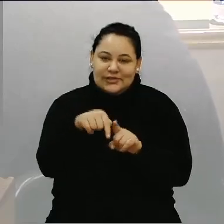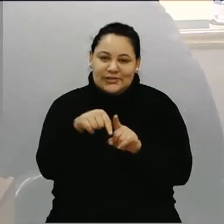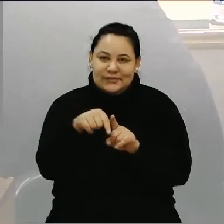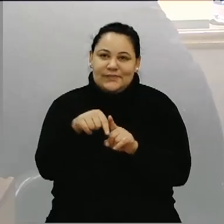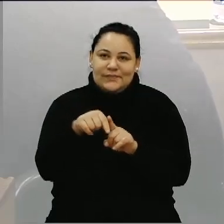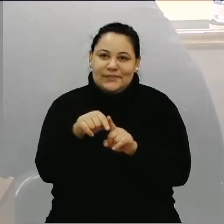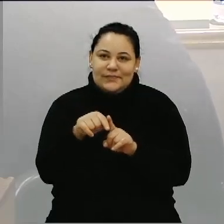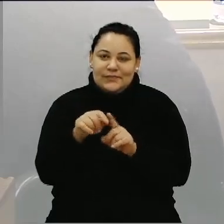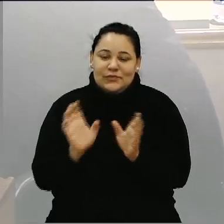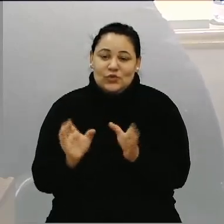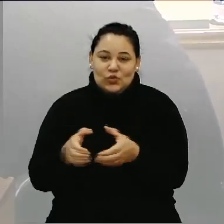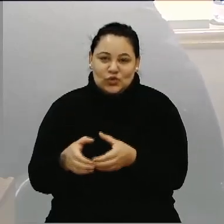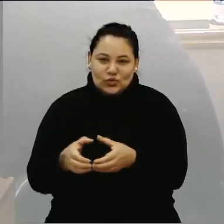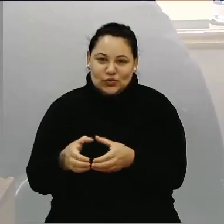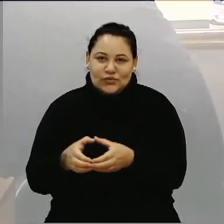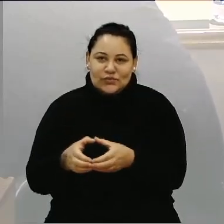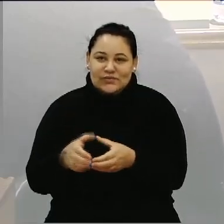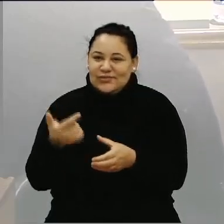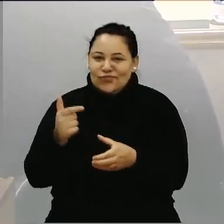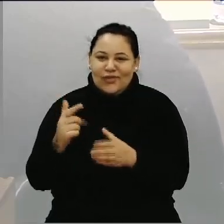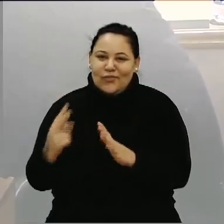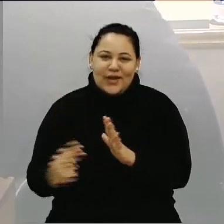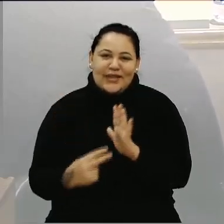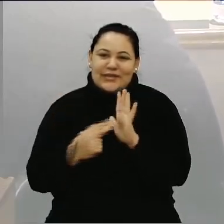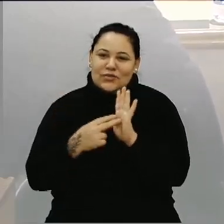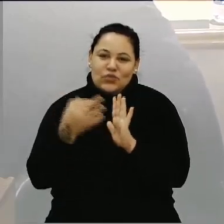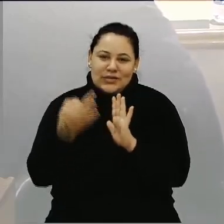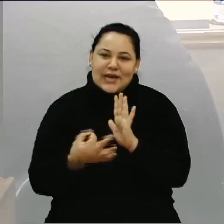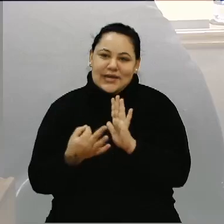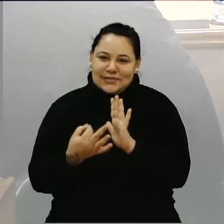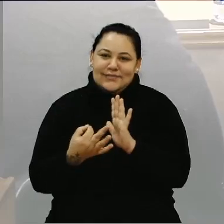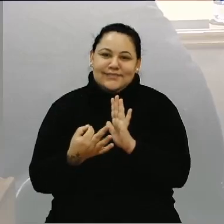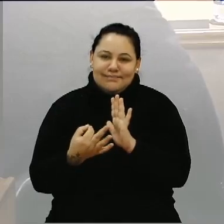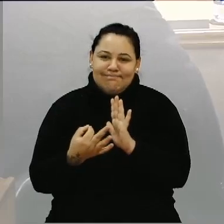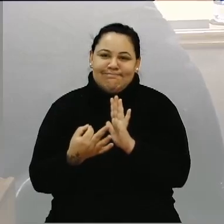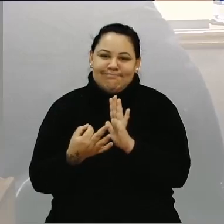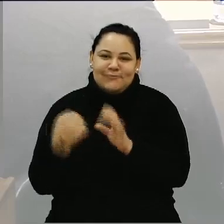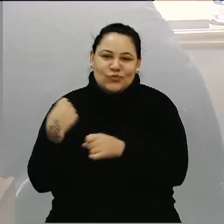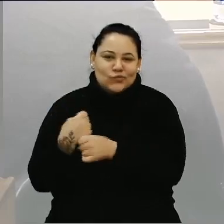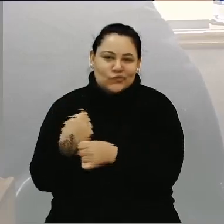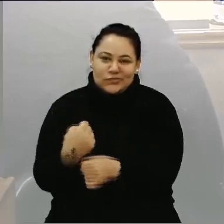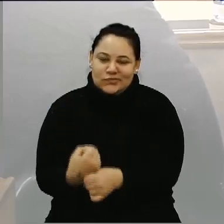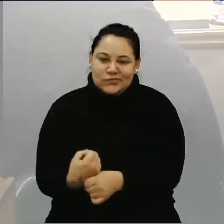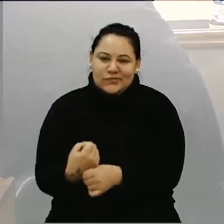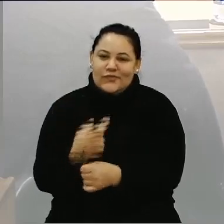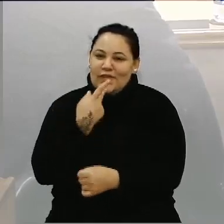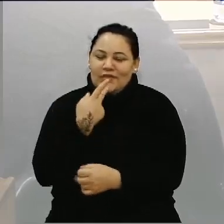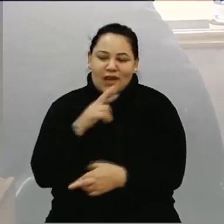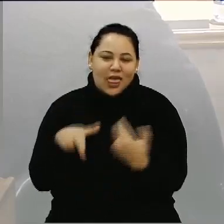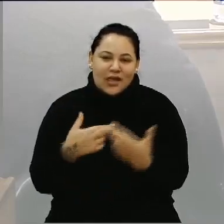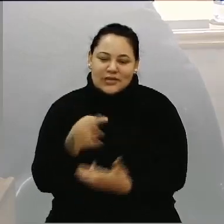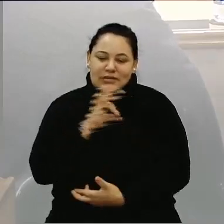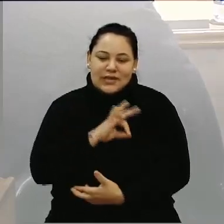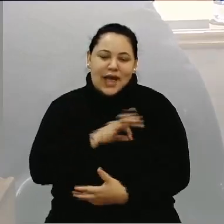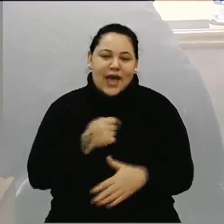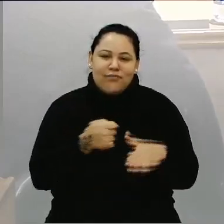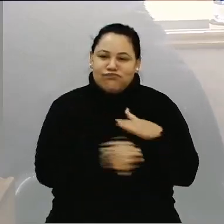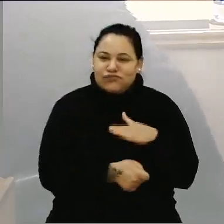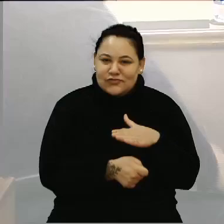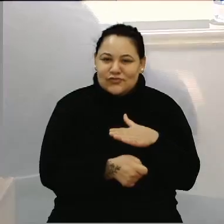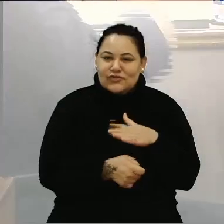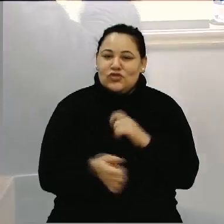sido, não tem tido atenção devida nos últimos tempos, em termos de remuneração, em termos de investimento, em termos